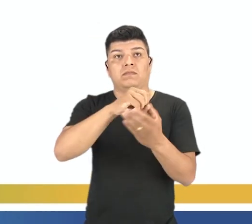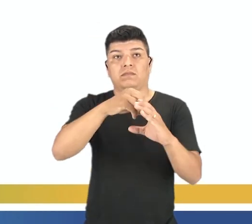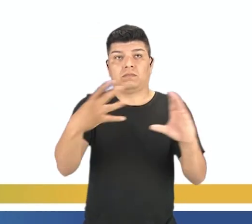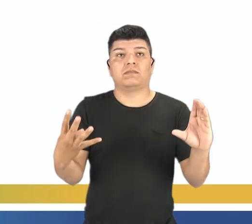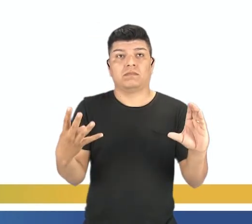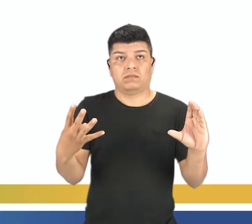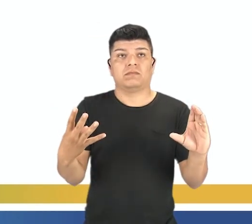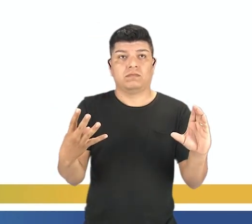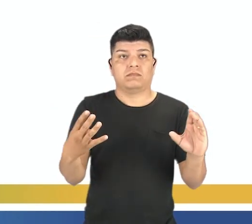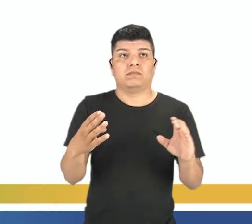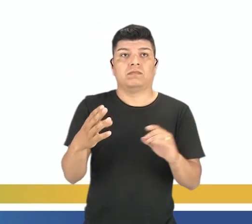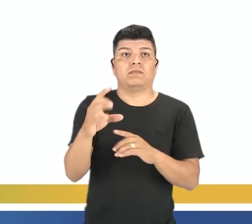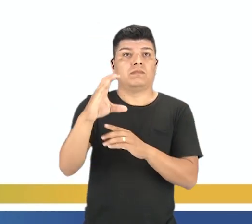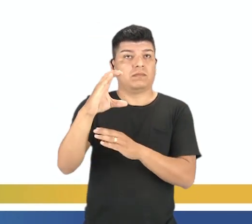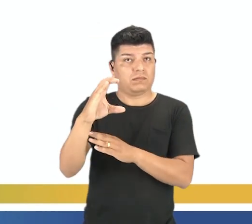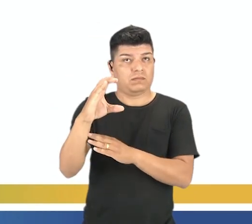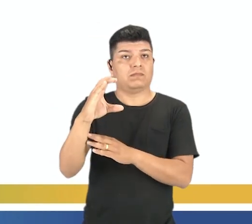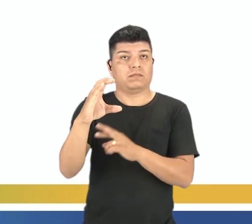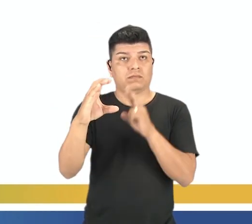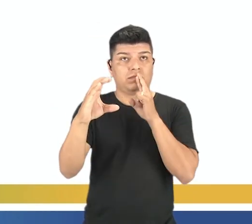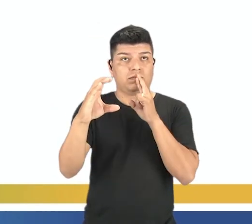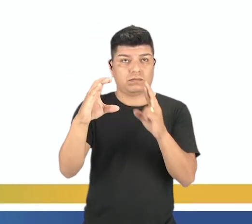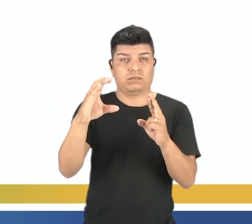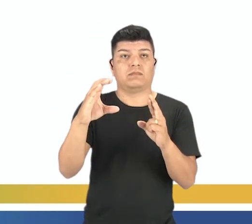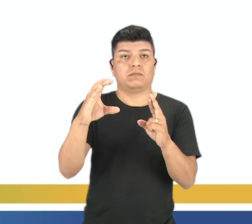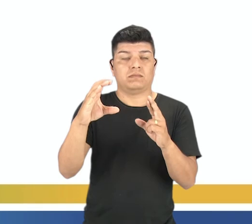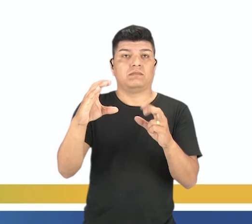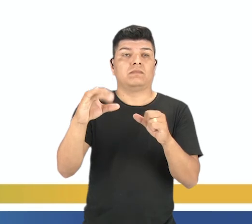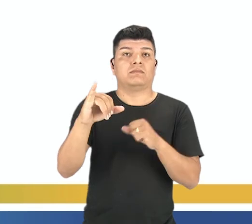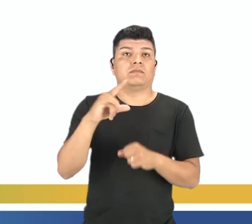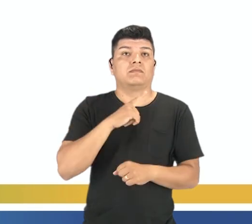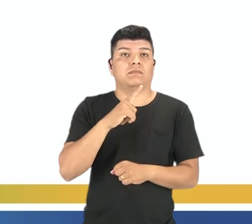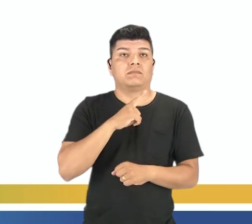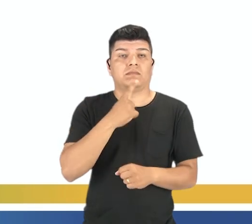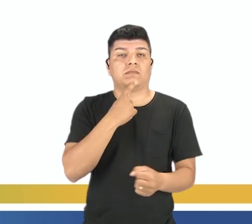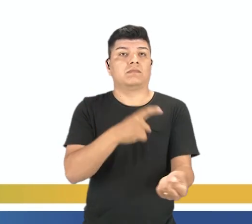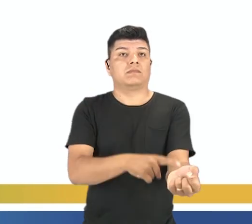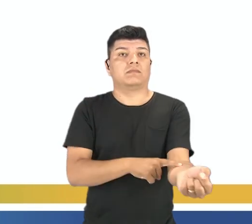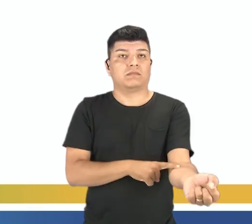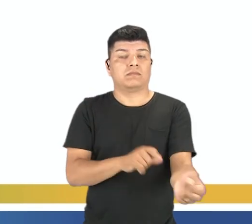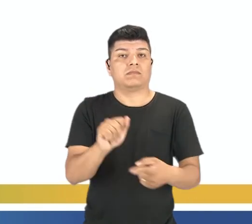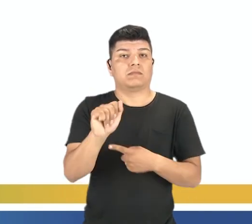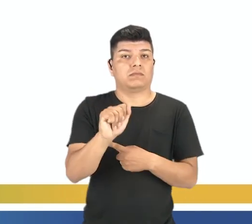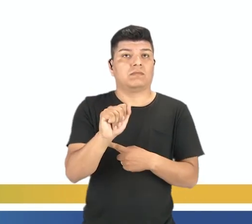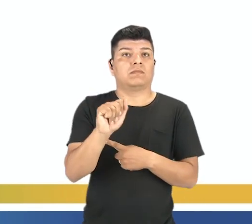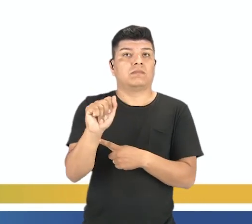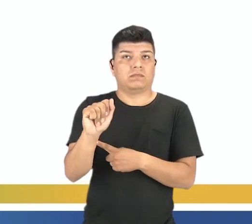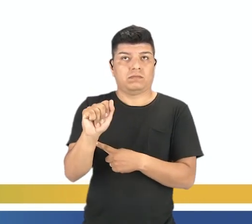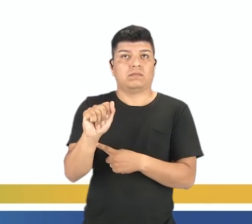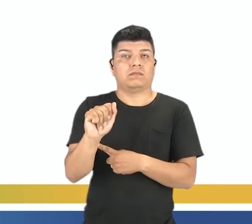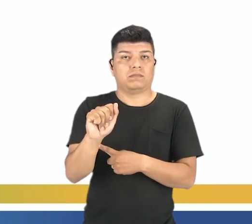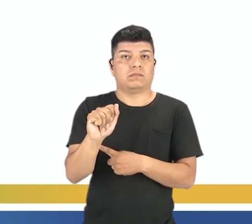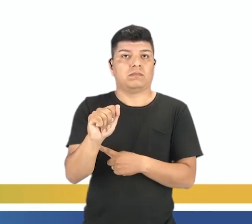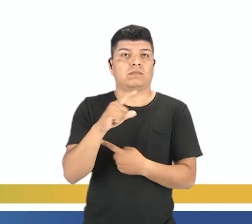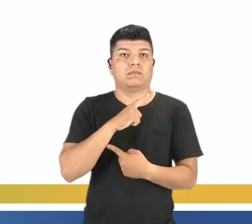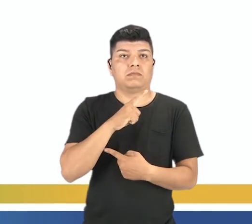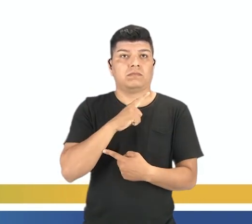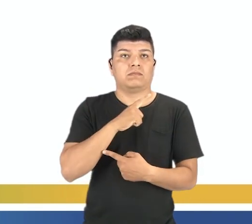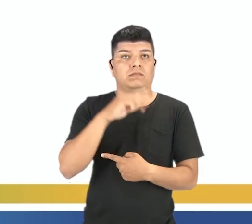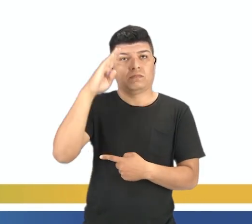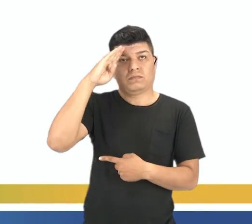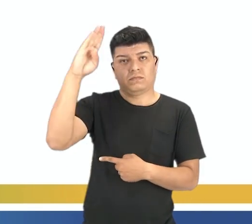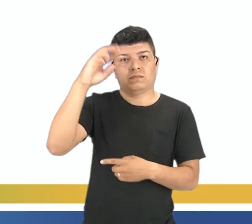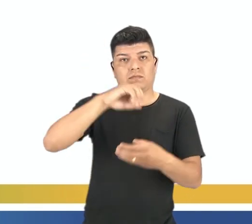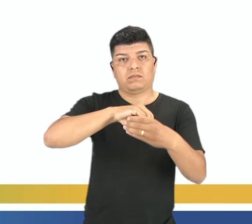avançarmos, a aglutinina tipo B. Então, se eu tenho o sangue do tipo A, né, eu vou ter a